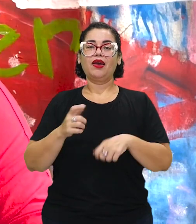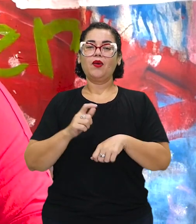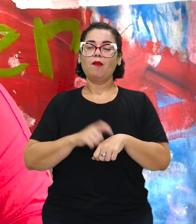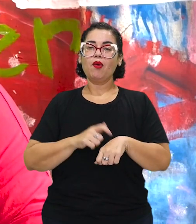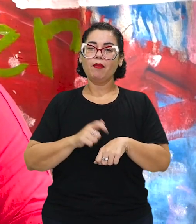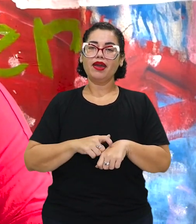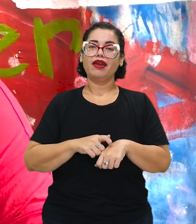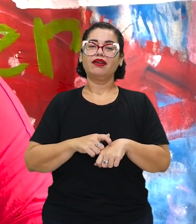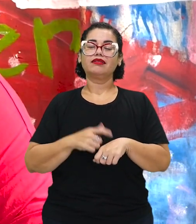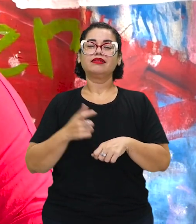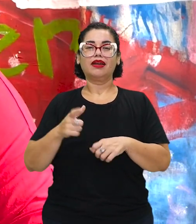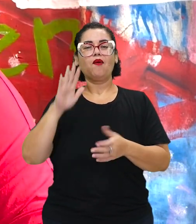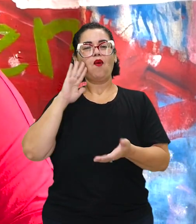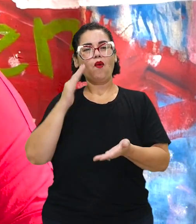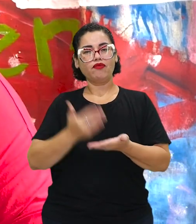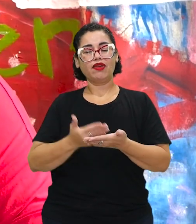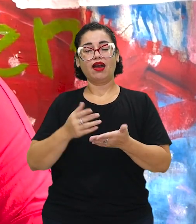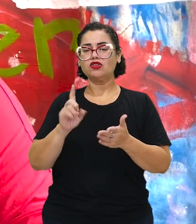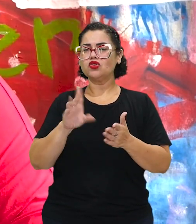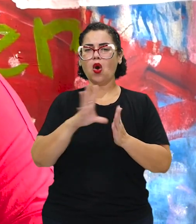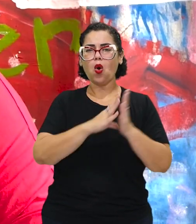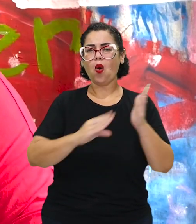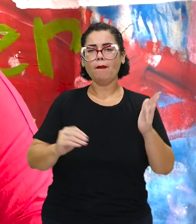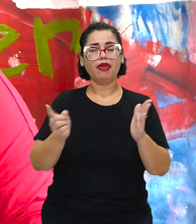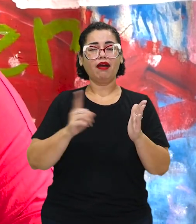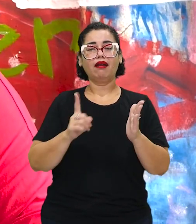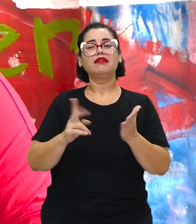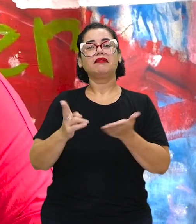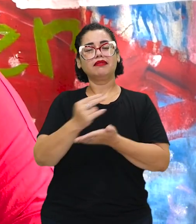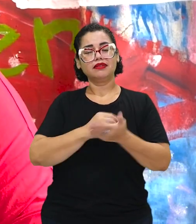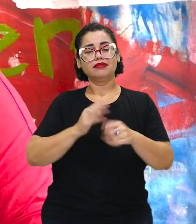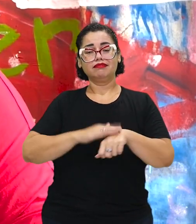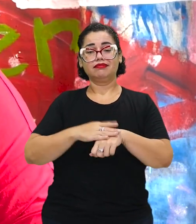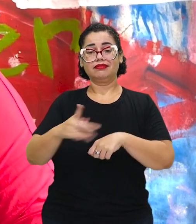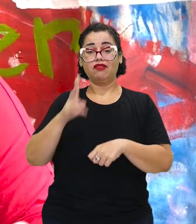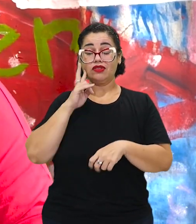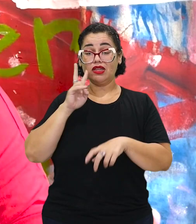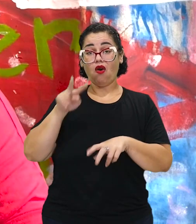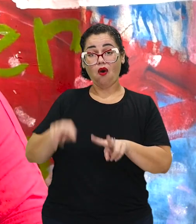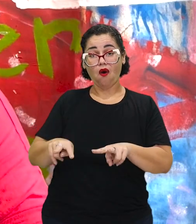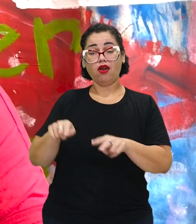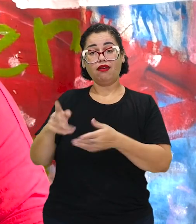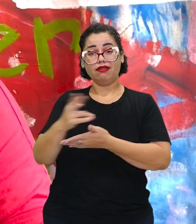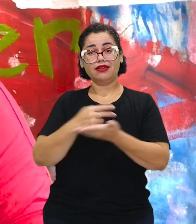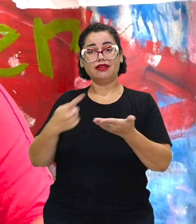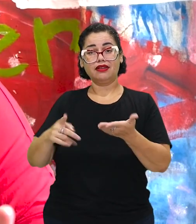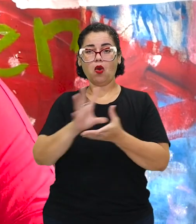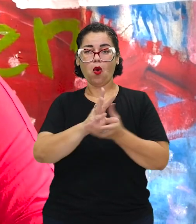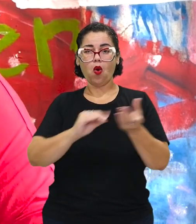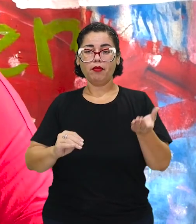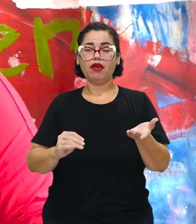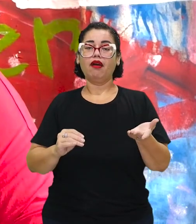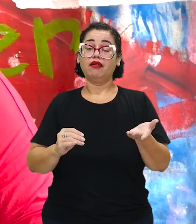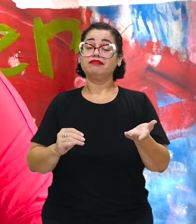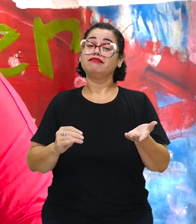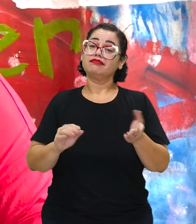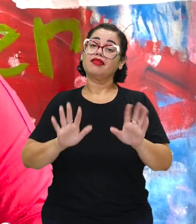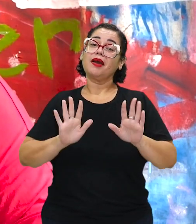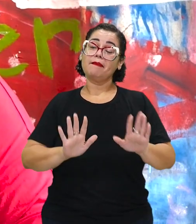existe um momento ali que eles querem só copiar. Isso não é errado, você olhar algo e